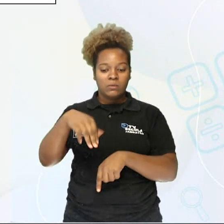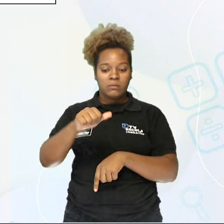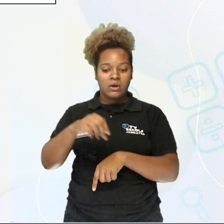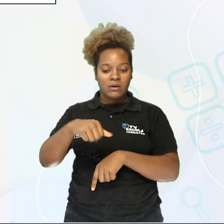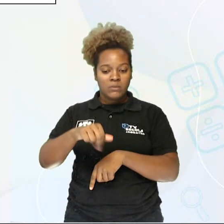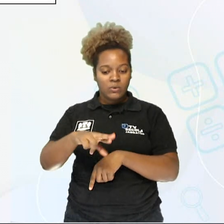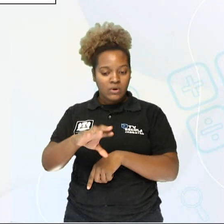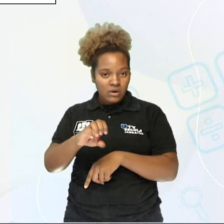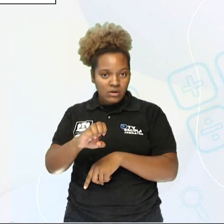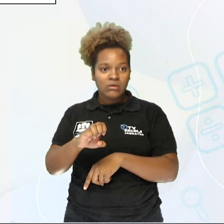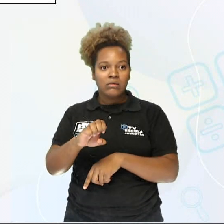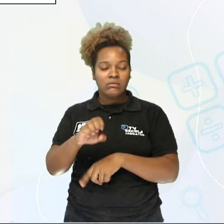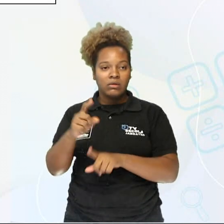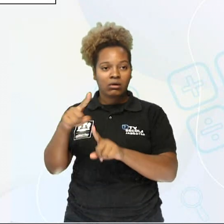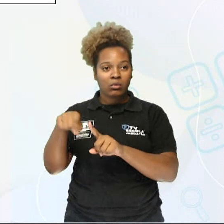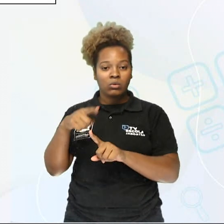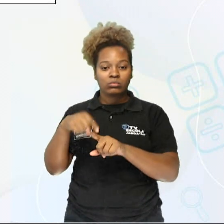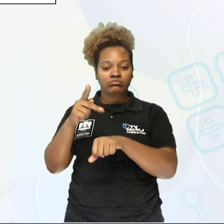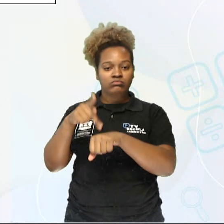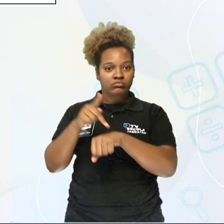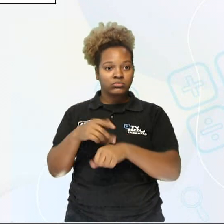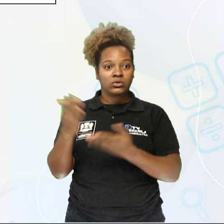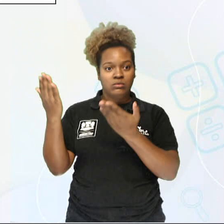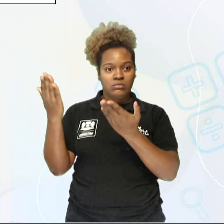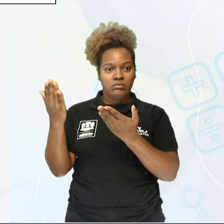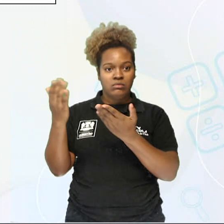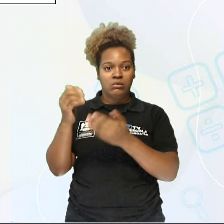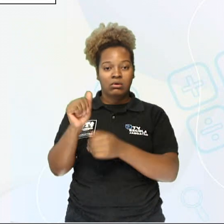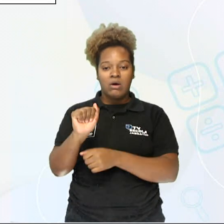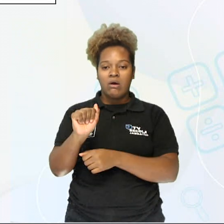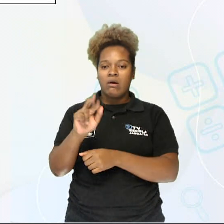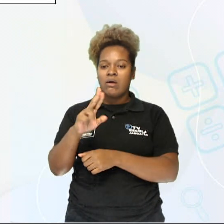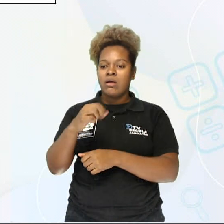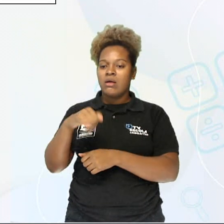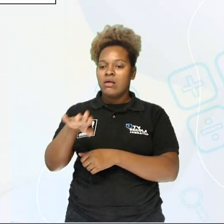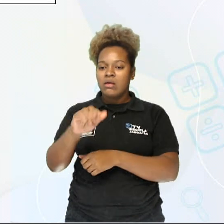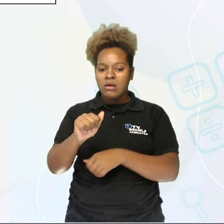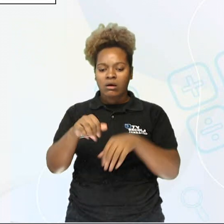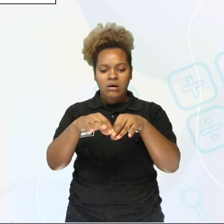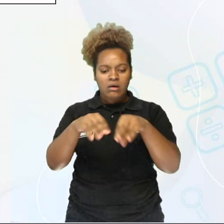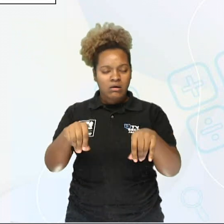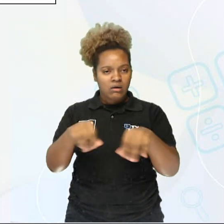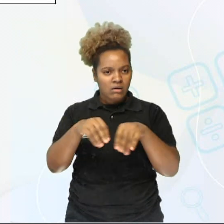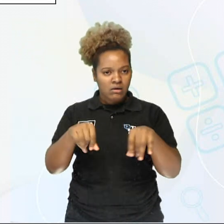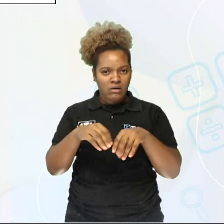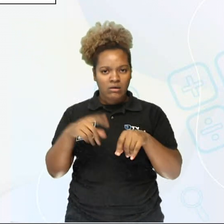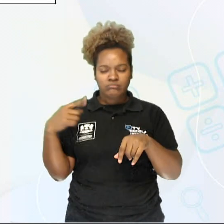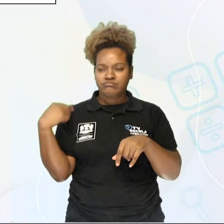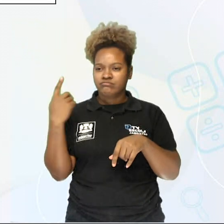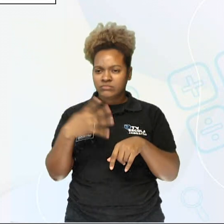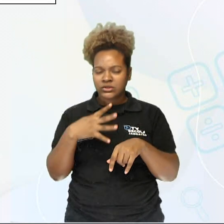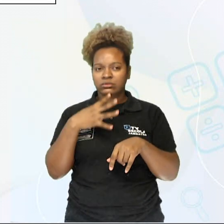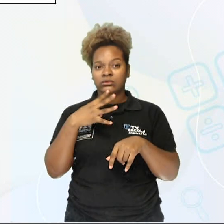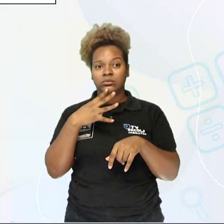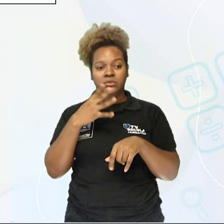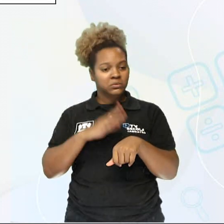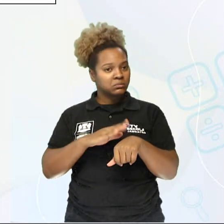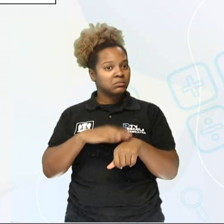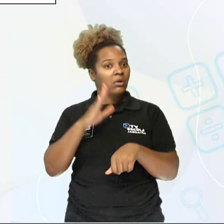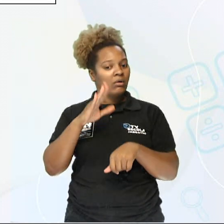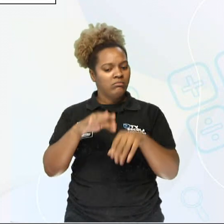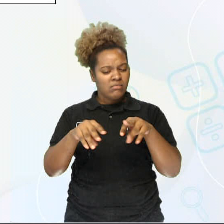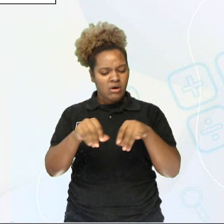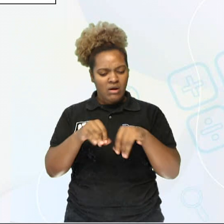tipo de rocha. Temos a areia, que é um tipo de rocha bem mais conhecido por nós, que forma